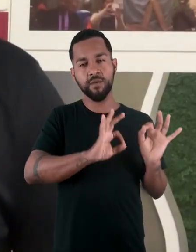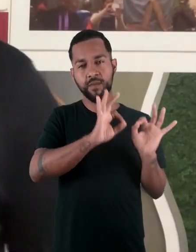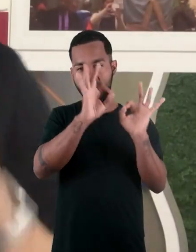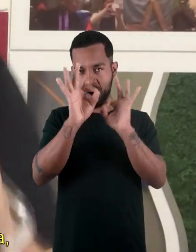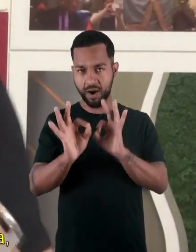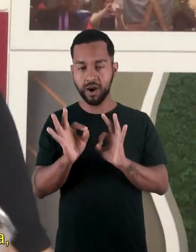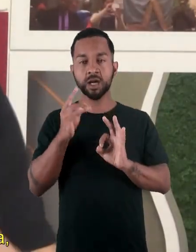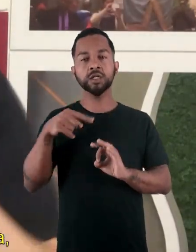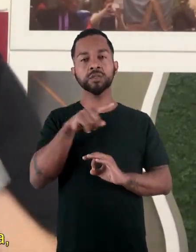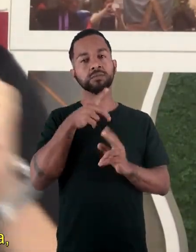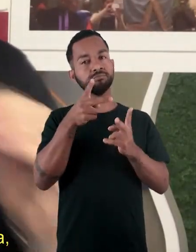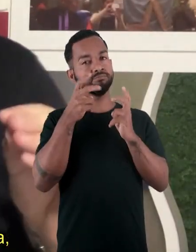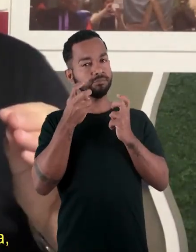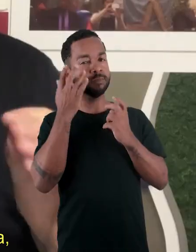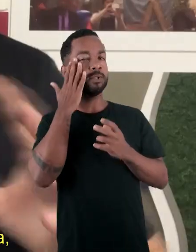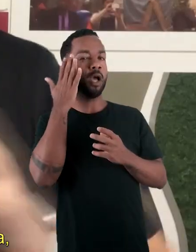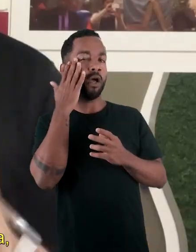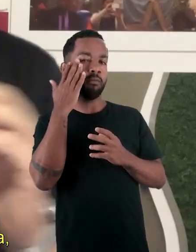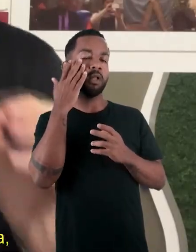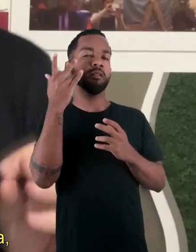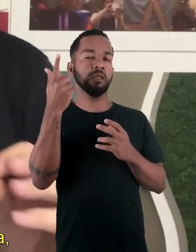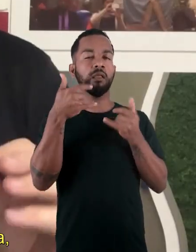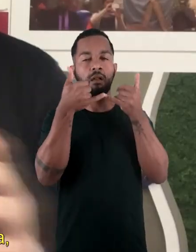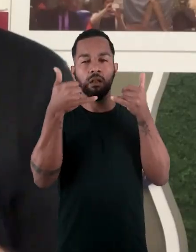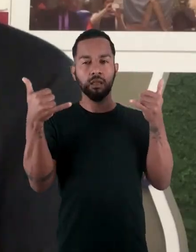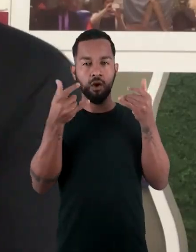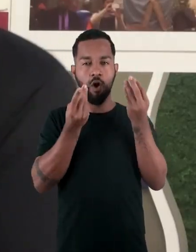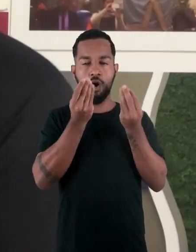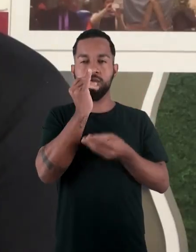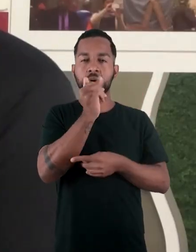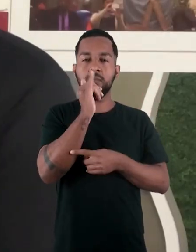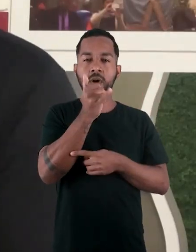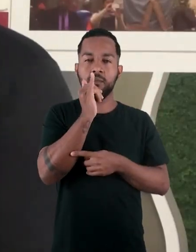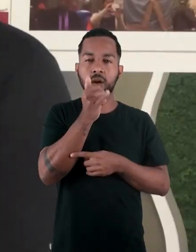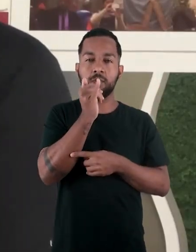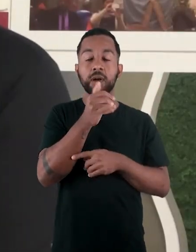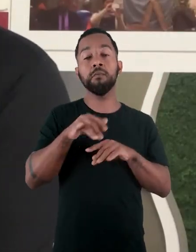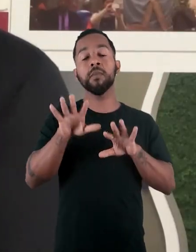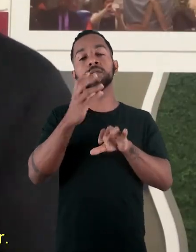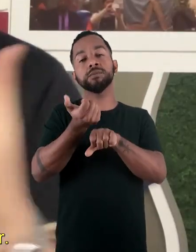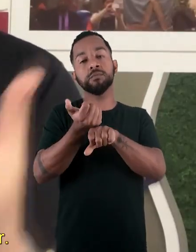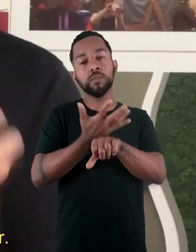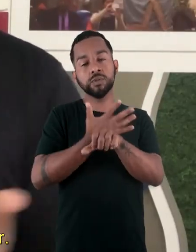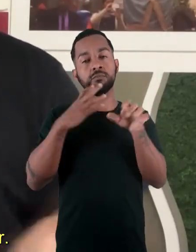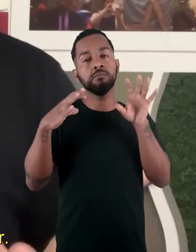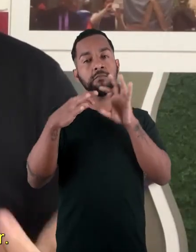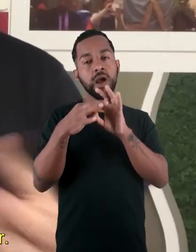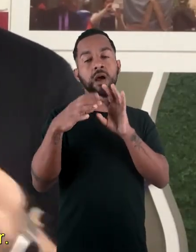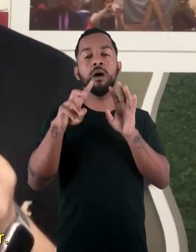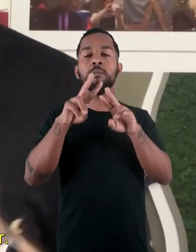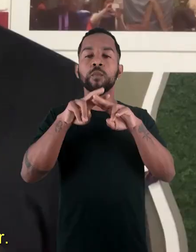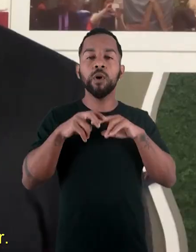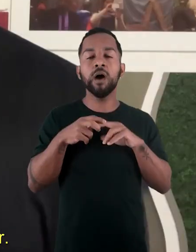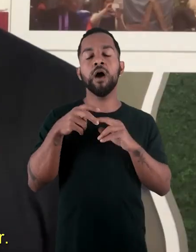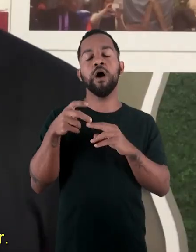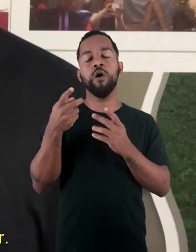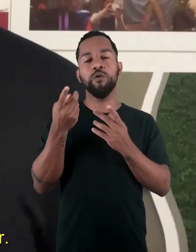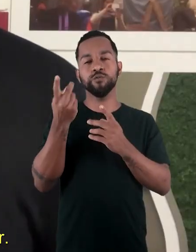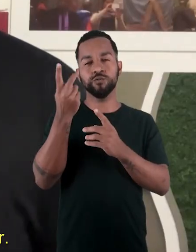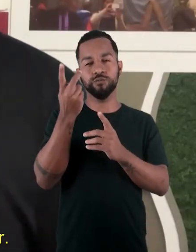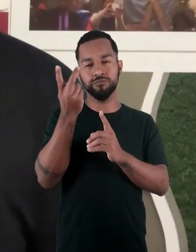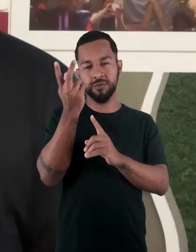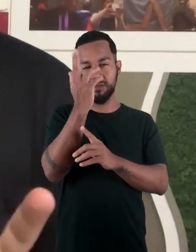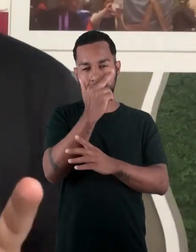assistir. Existe uma linha de narrativa muito clara, 100% apoiada em um emocional, por conta das imagens e por conta de onde eles